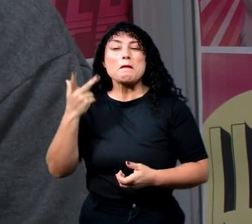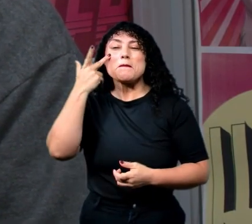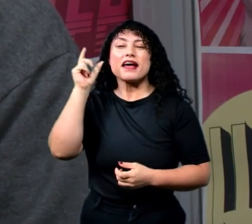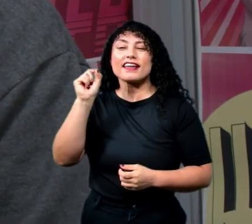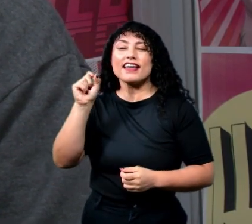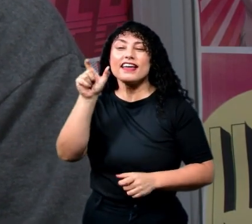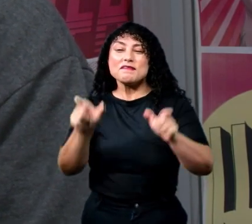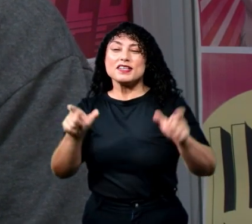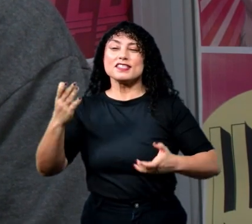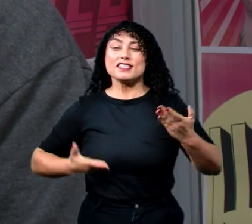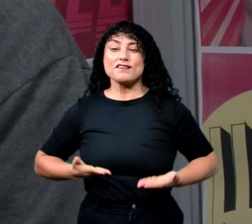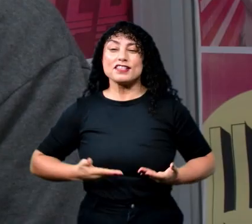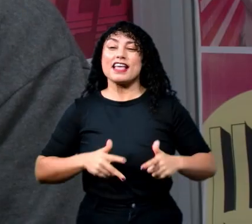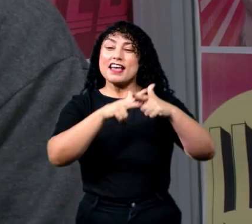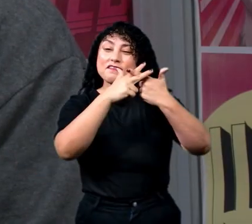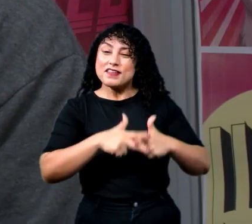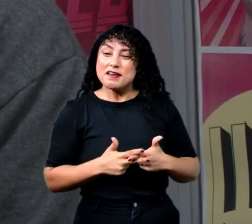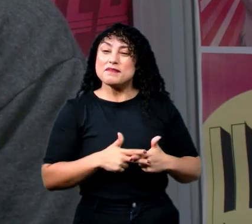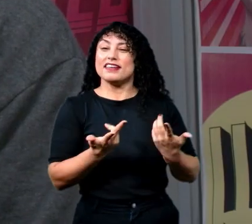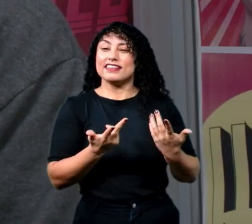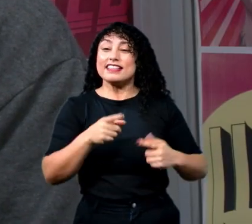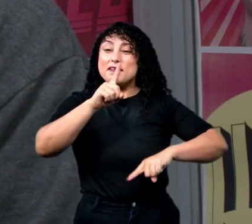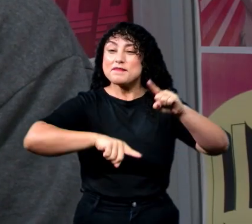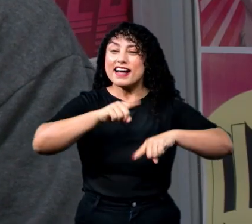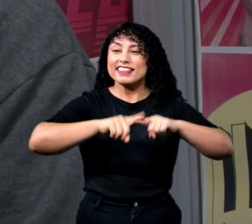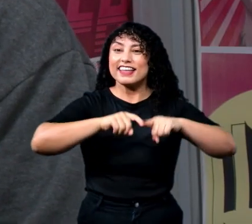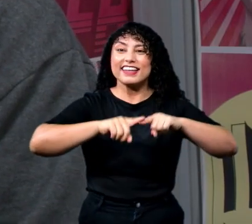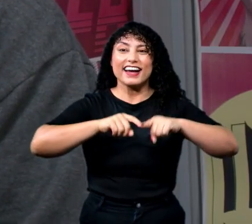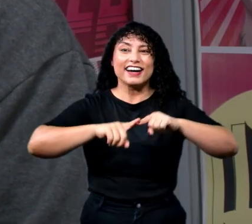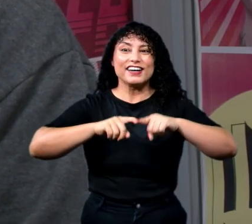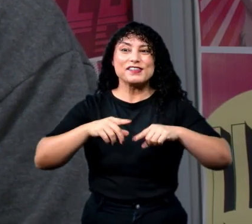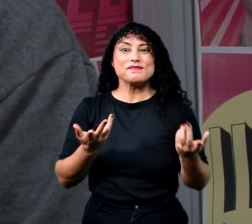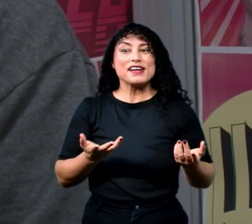o servidor tenha ferramentas, né? Tenha material para poder